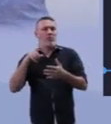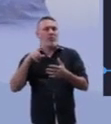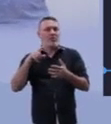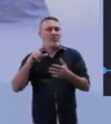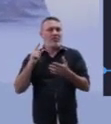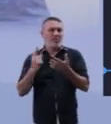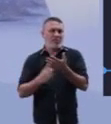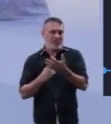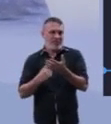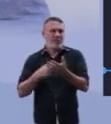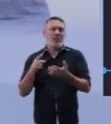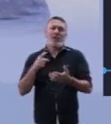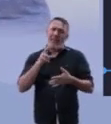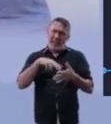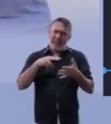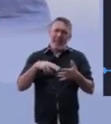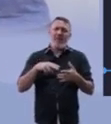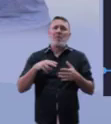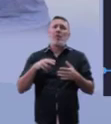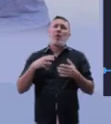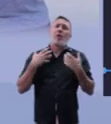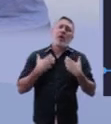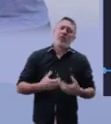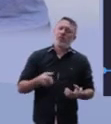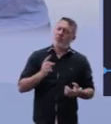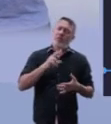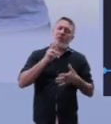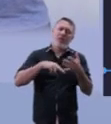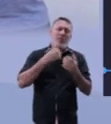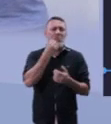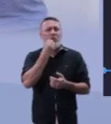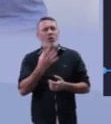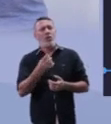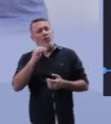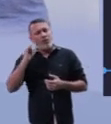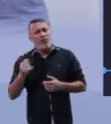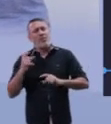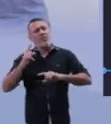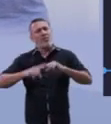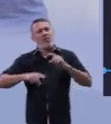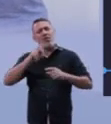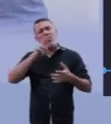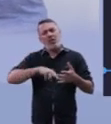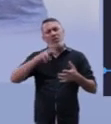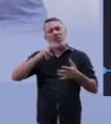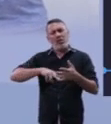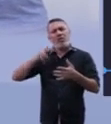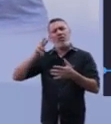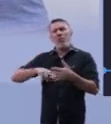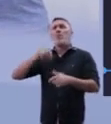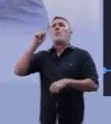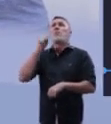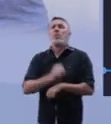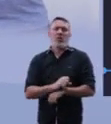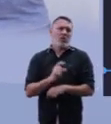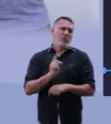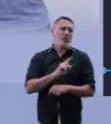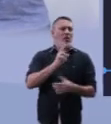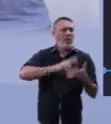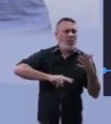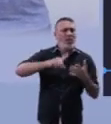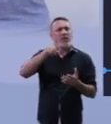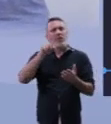leitura desse manual. Gente, leitura nunca é demais. Então aproveita, esse material está aí livre